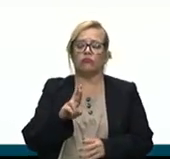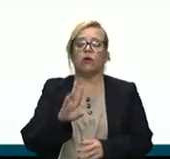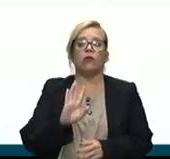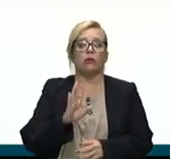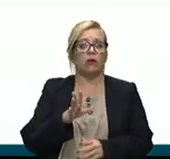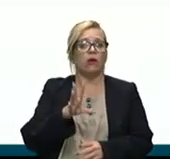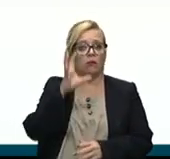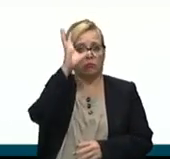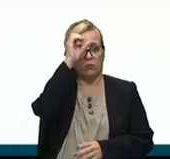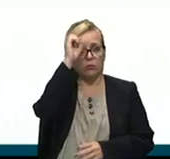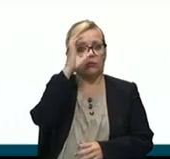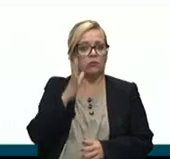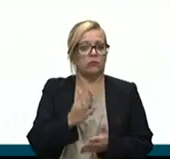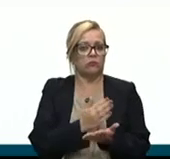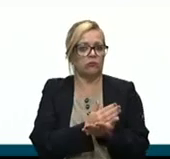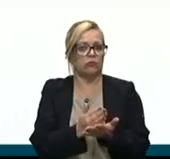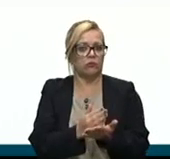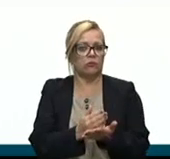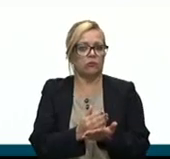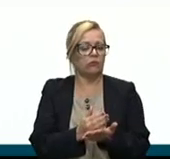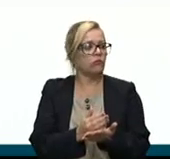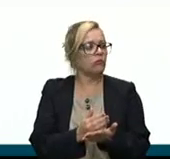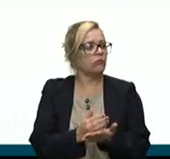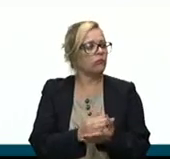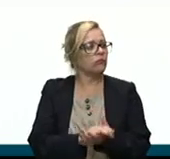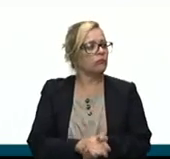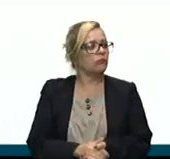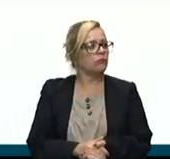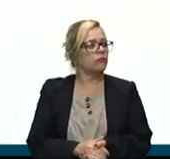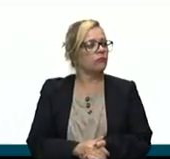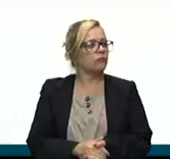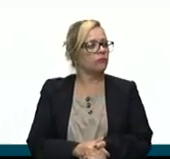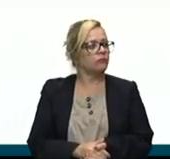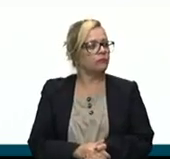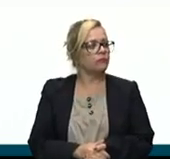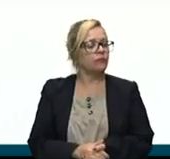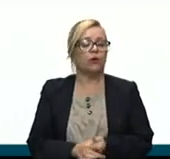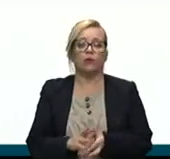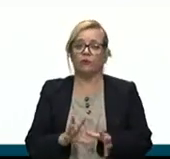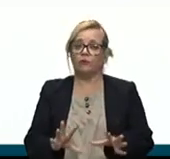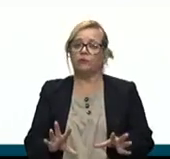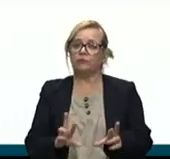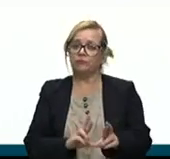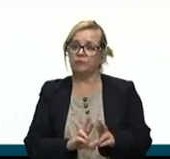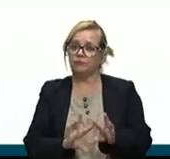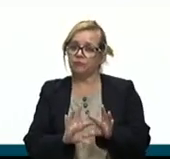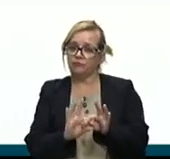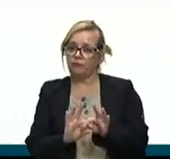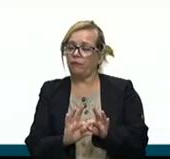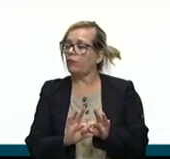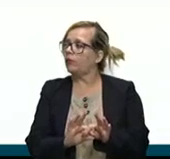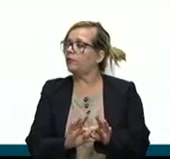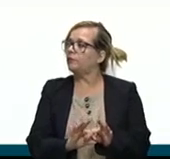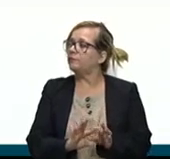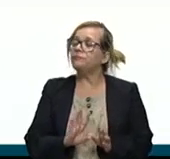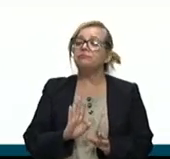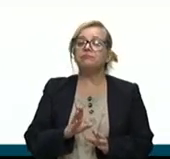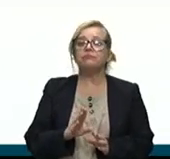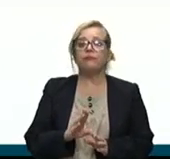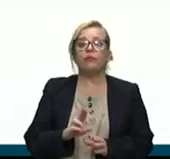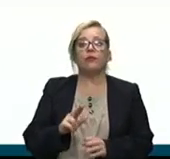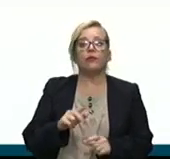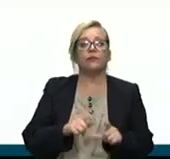nós aprendemos na primeira parte dessa aula. É o coeficiente de correlação. E o que é o N? O que eu